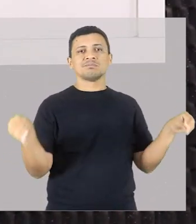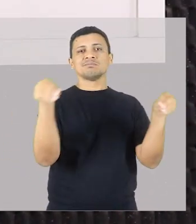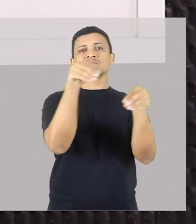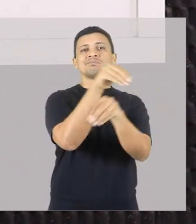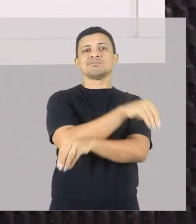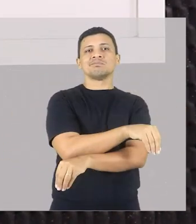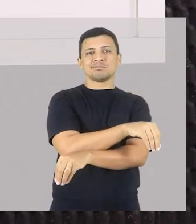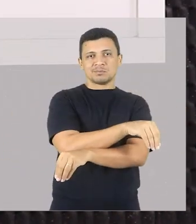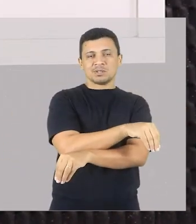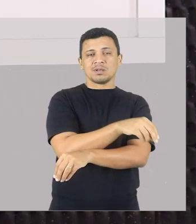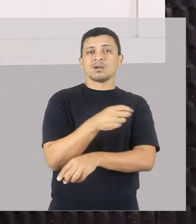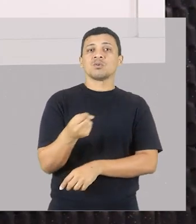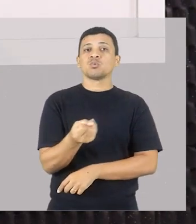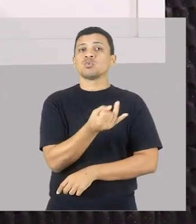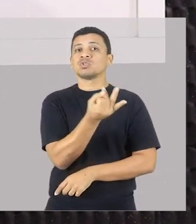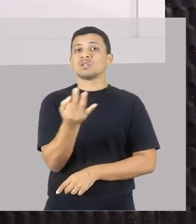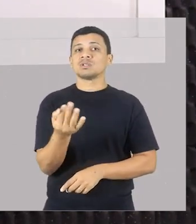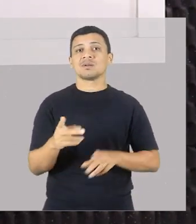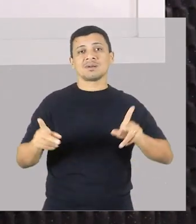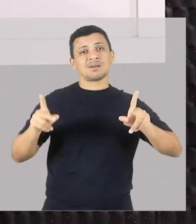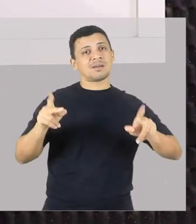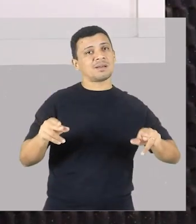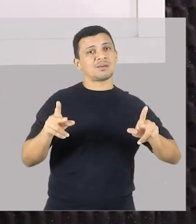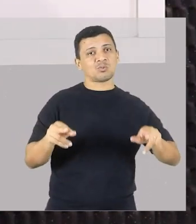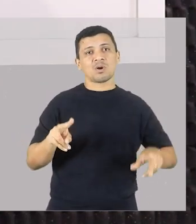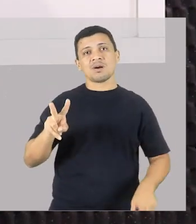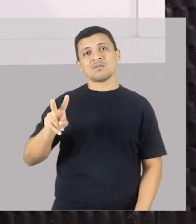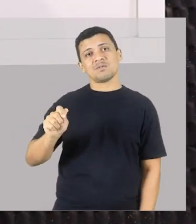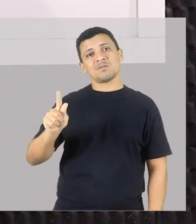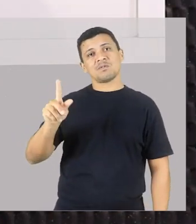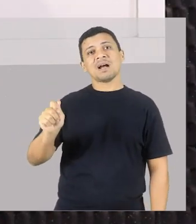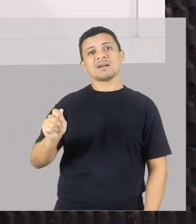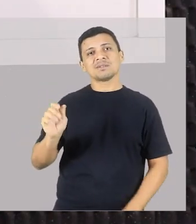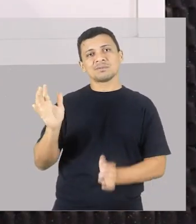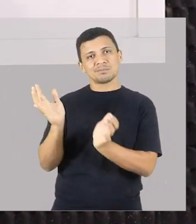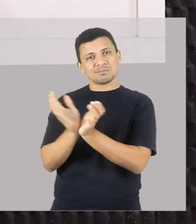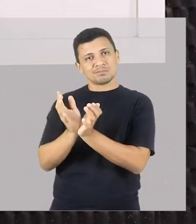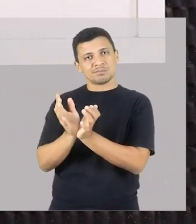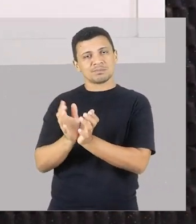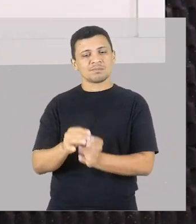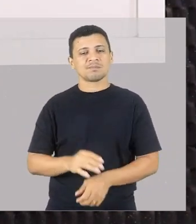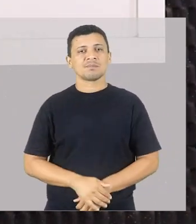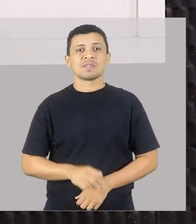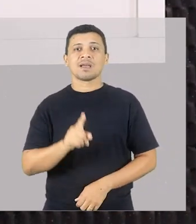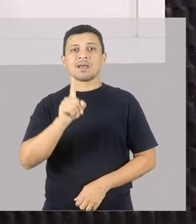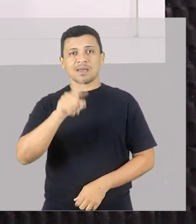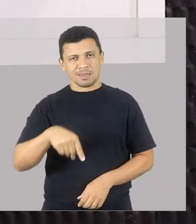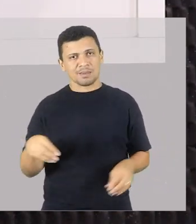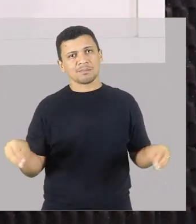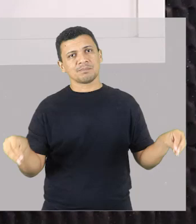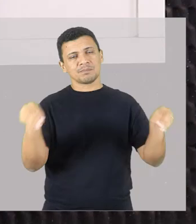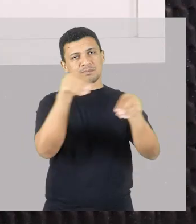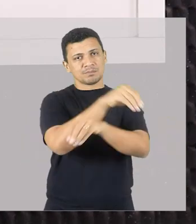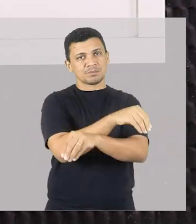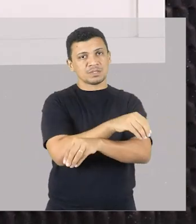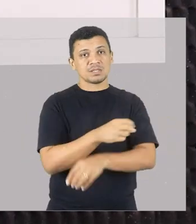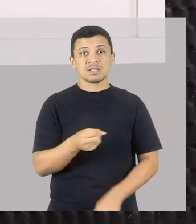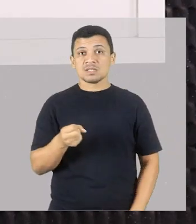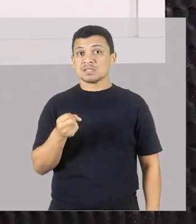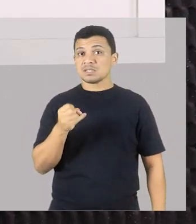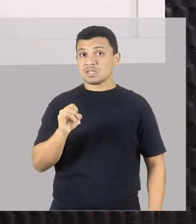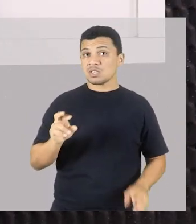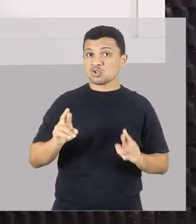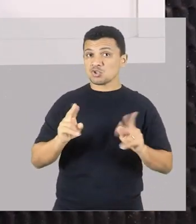quantidade de modelos que eu tenho é a mesma quantidade de vagas que tem os grupos. Aí já é permutação. Se fosse diferente, aí